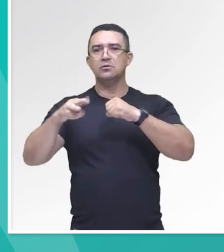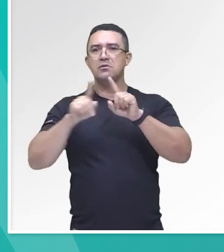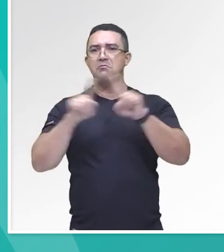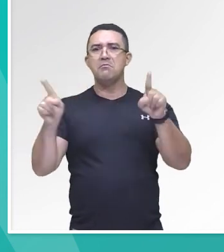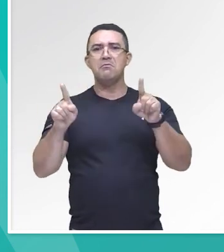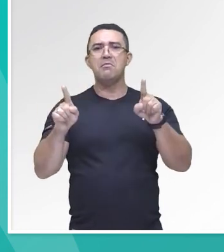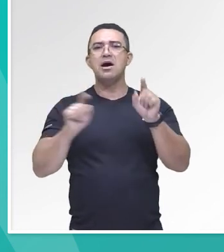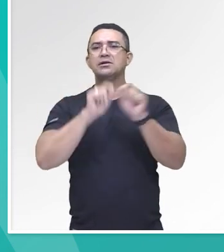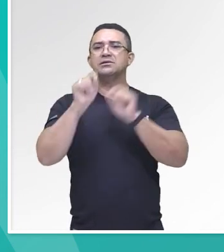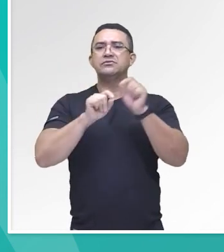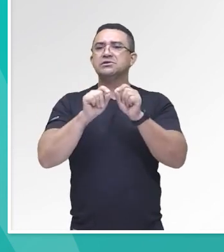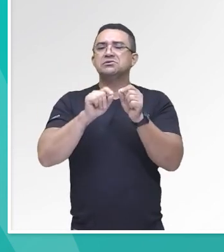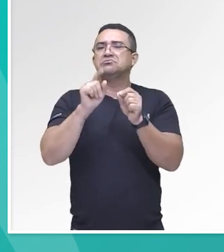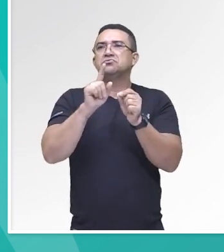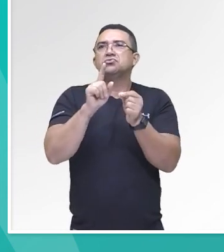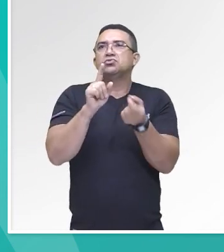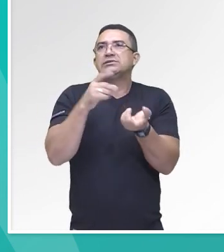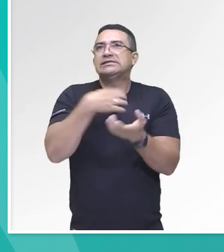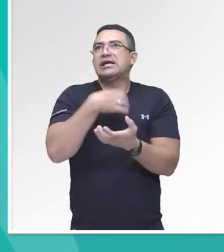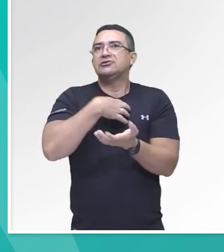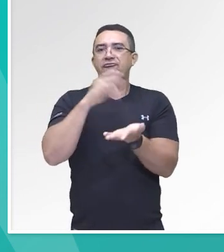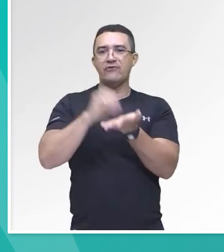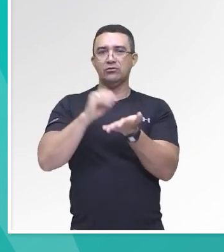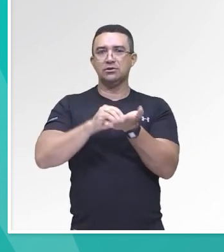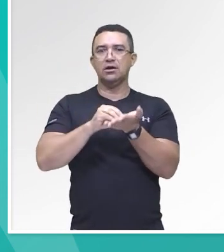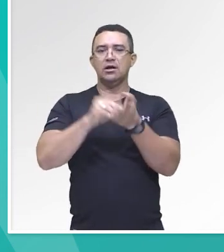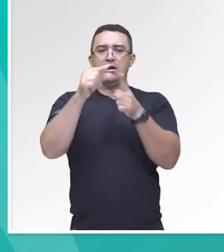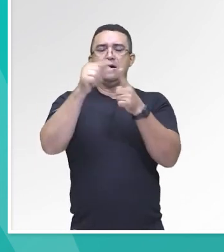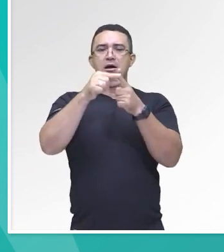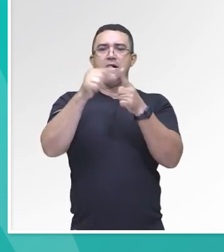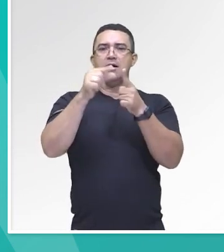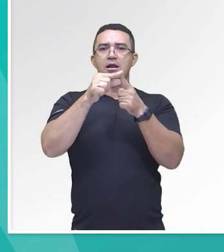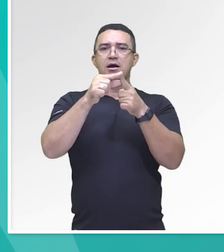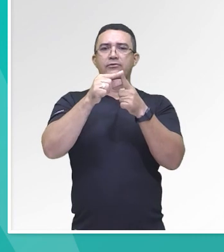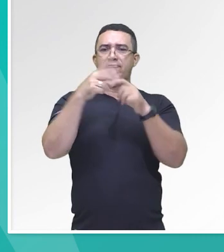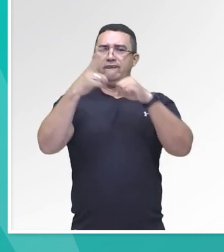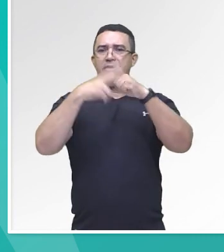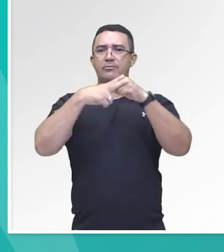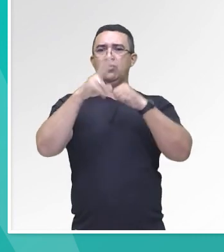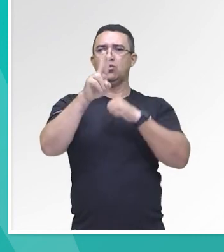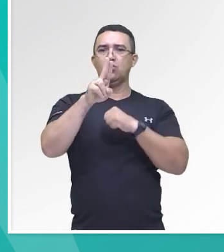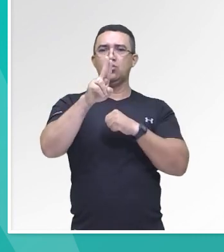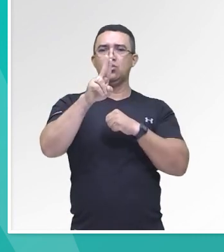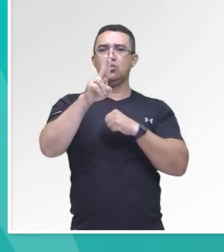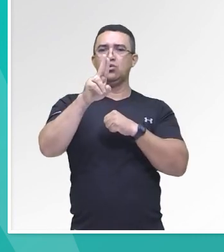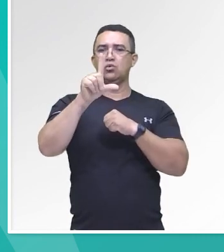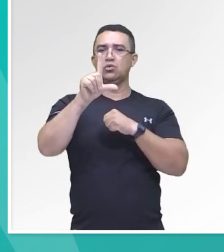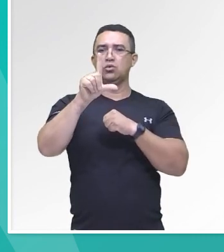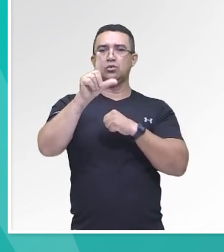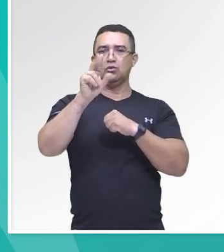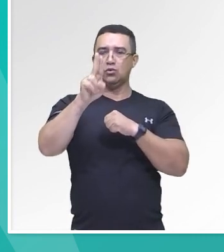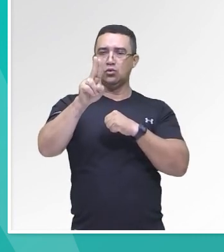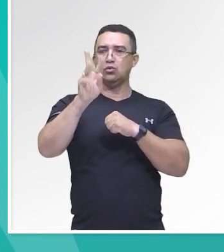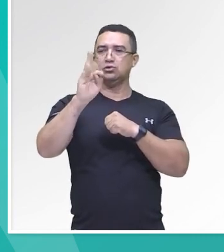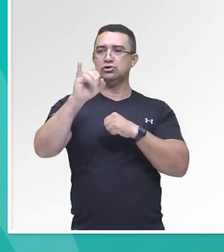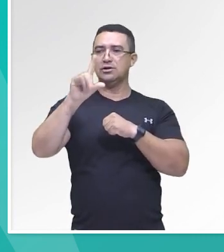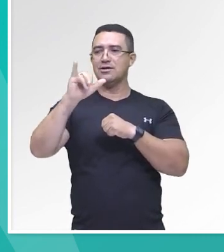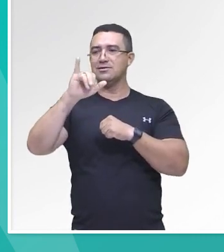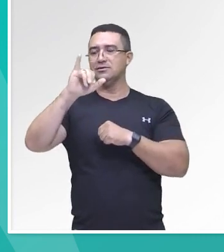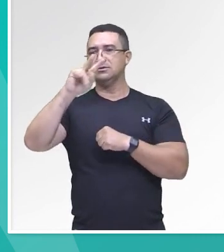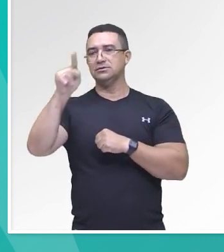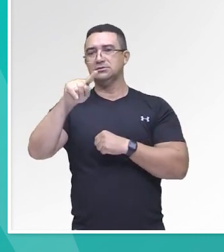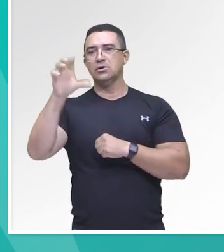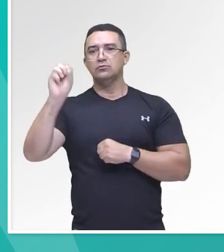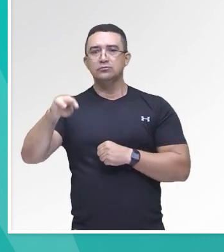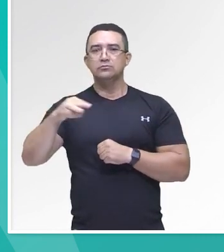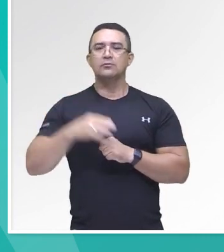do verbo utilizam. Porque, contextualmente, a forma como eu escrevi me permitiu omitir esse verbo. Eu